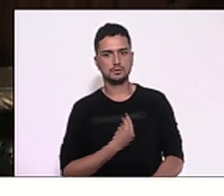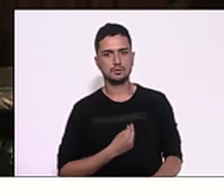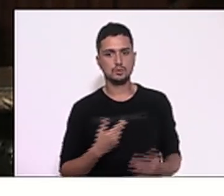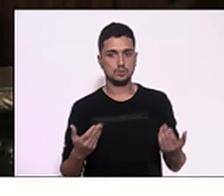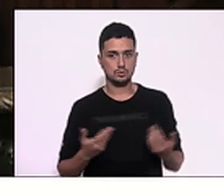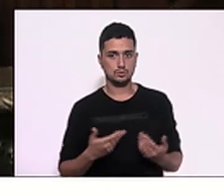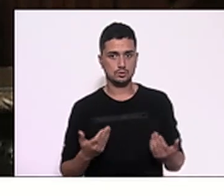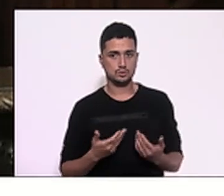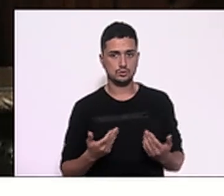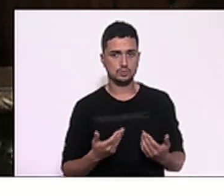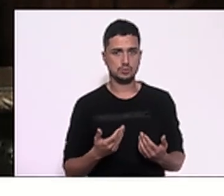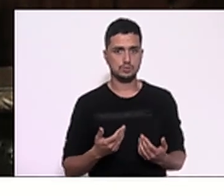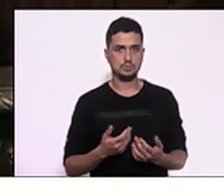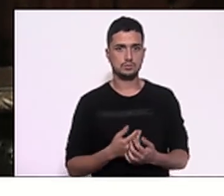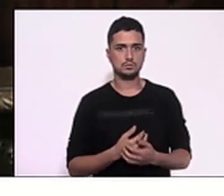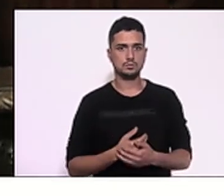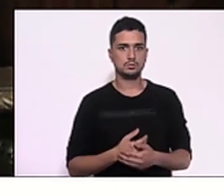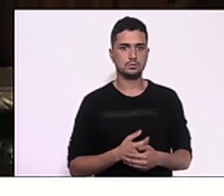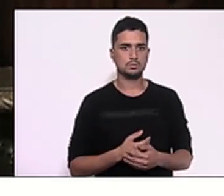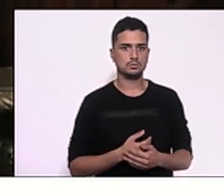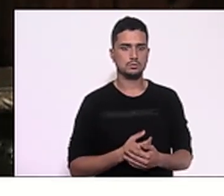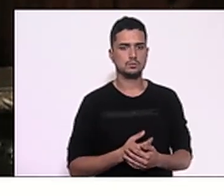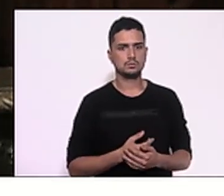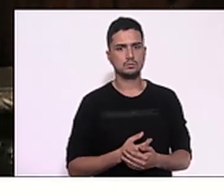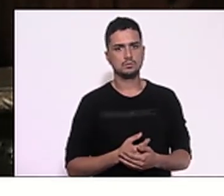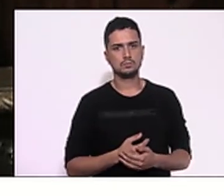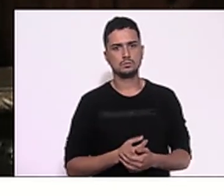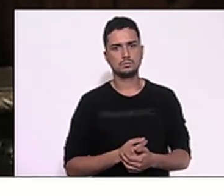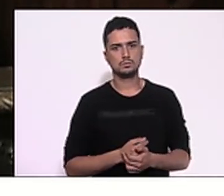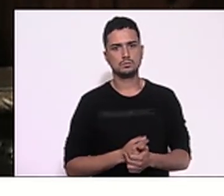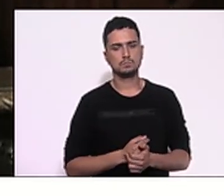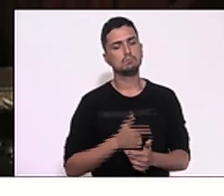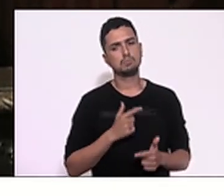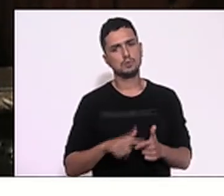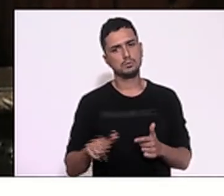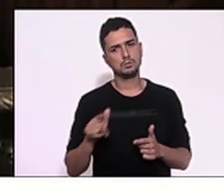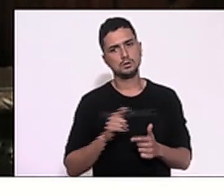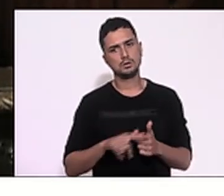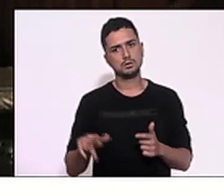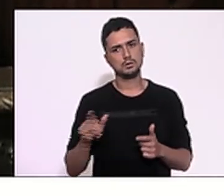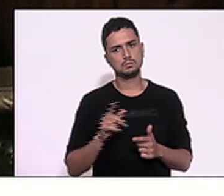Federal Fluminense de Educação, Ciência e Tecnologia, o IFE. Pois bem,